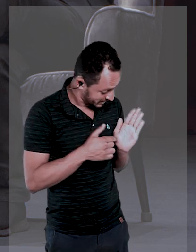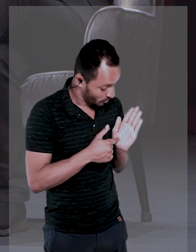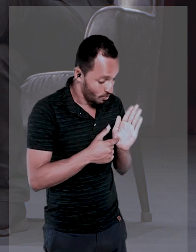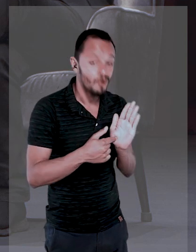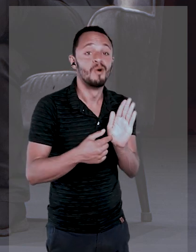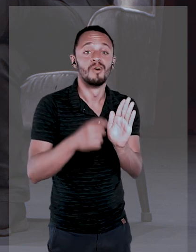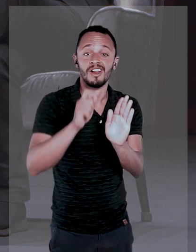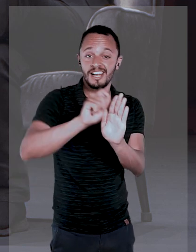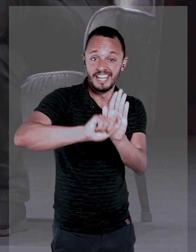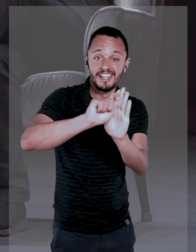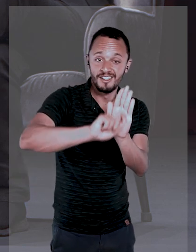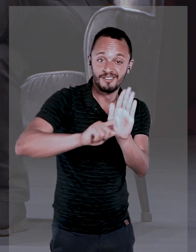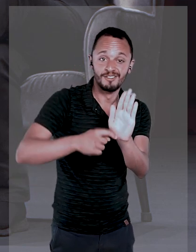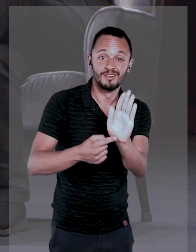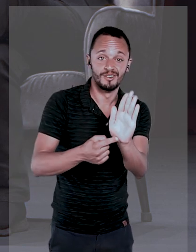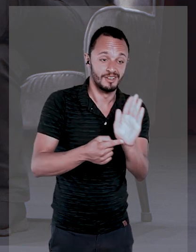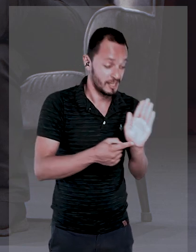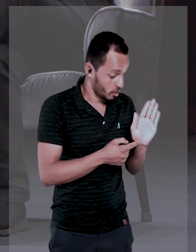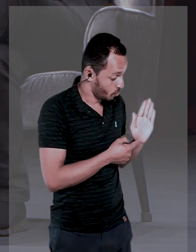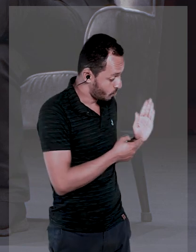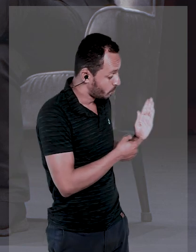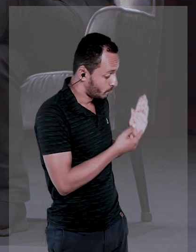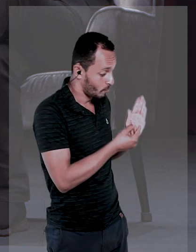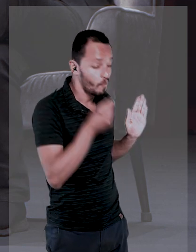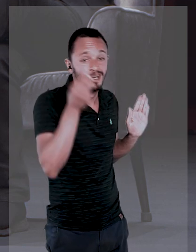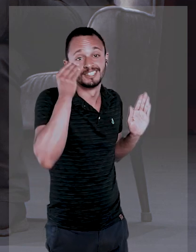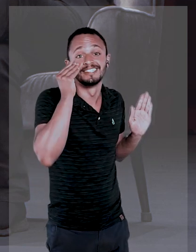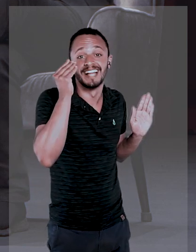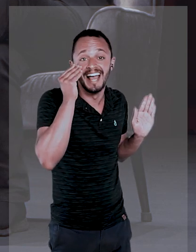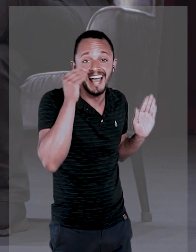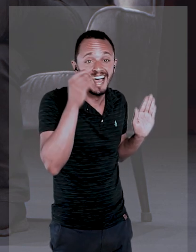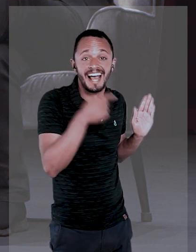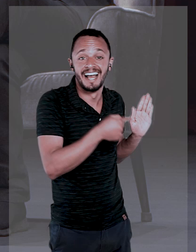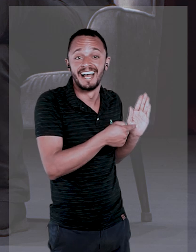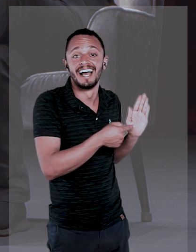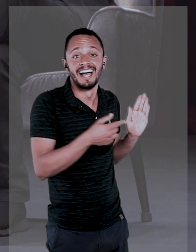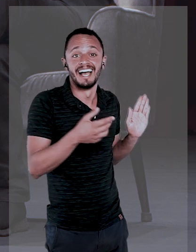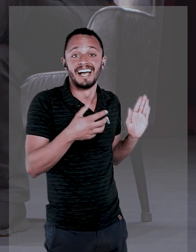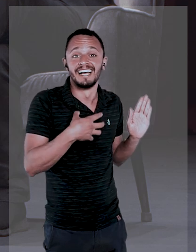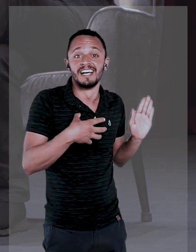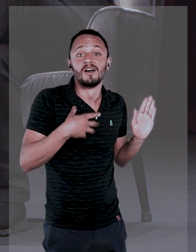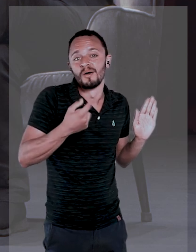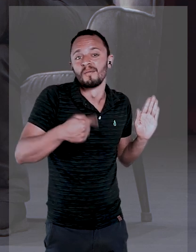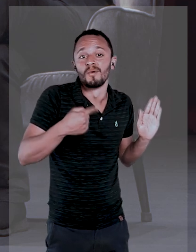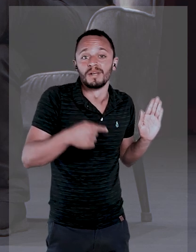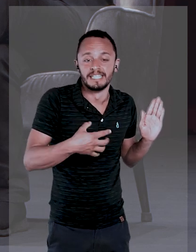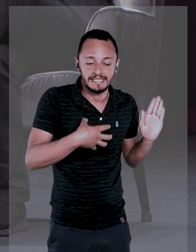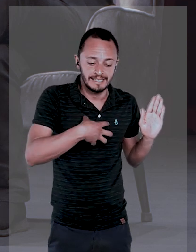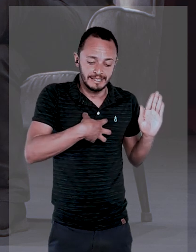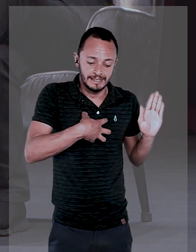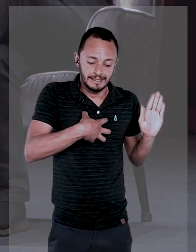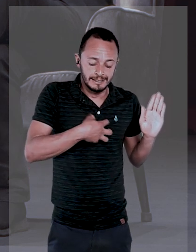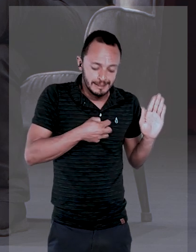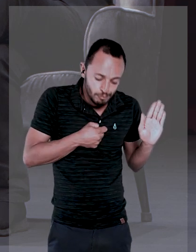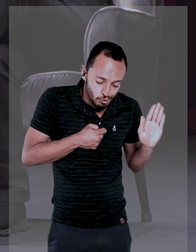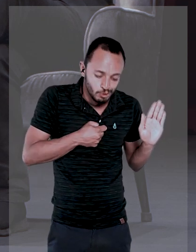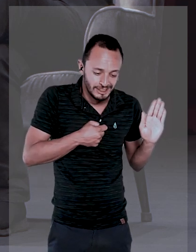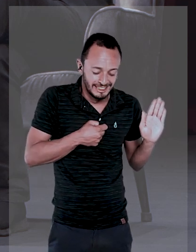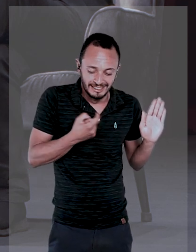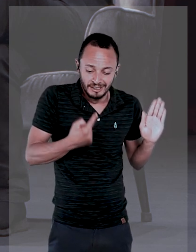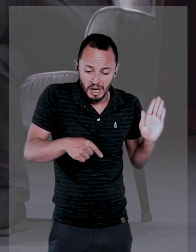que o livro é esse e ficou, está feito. Eu agora já posso falar com ele, que já estou fora